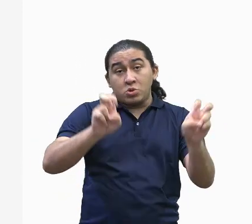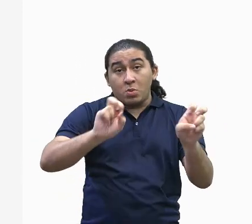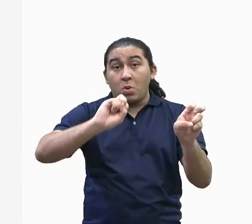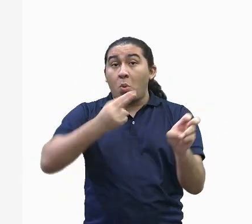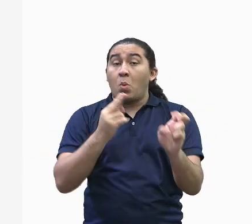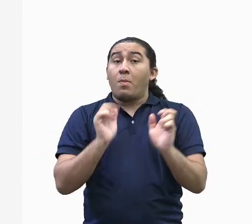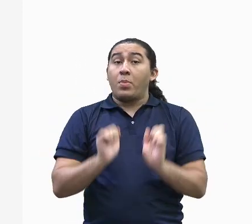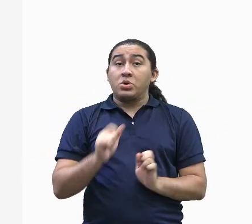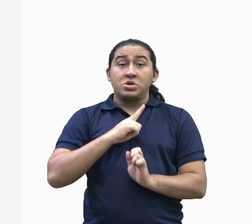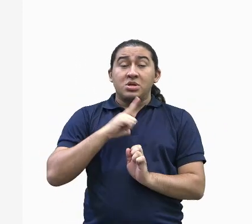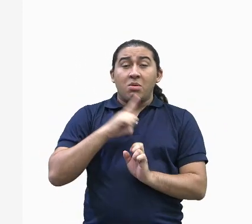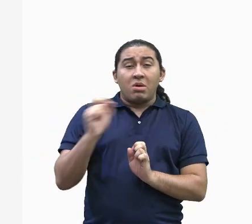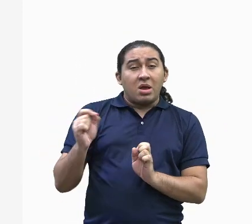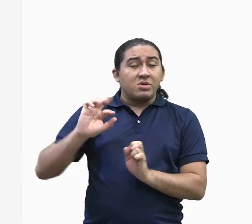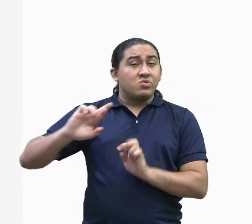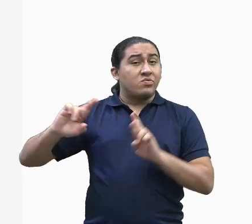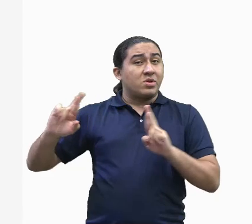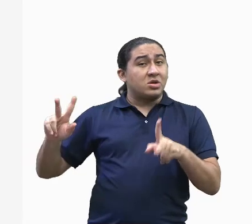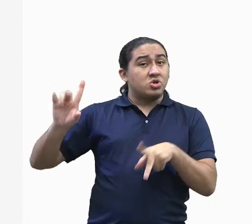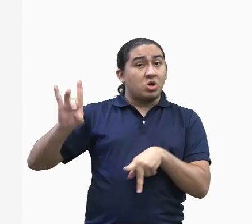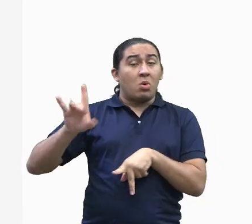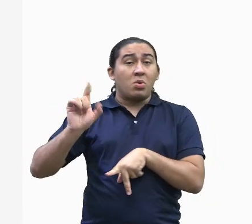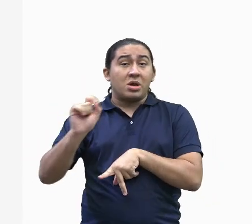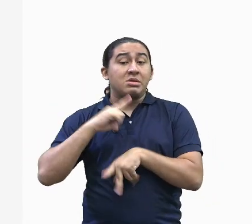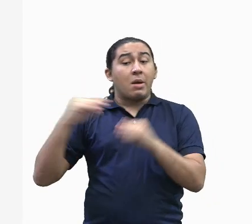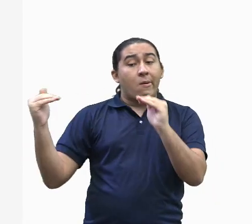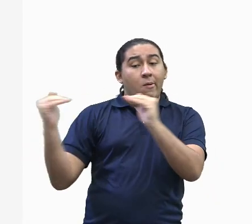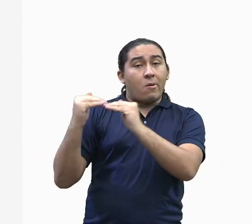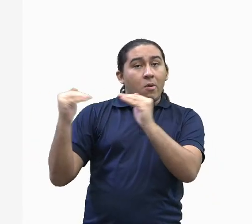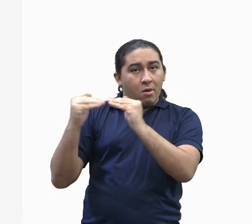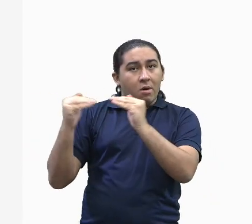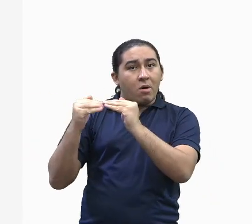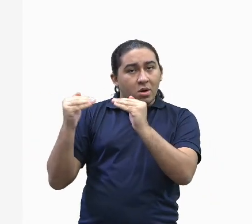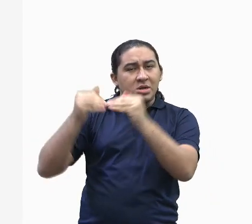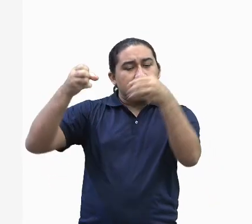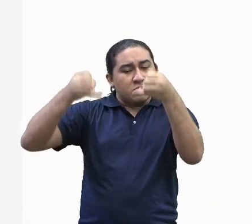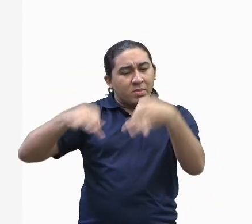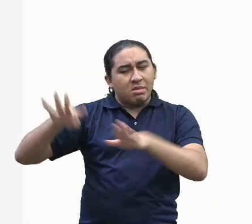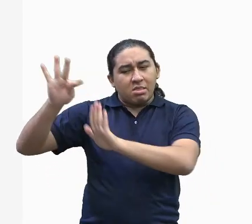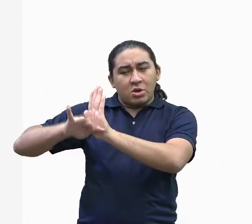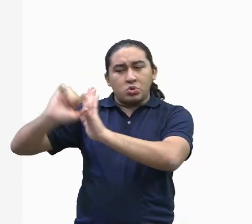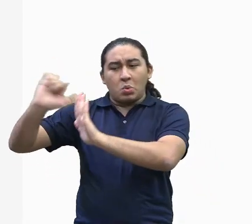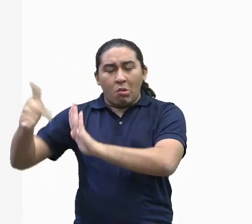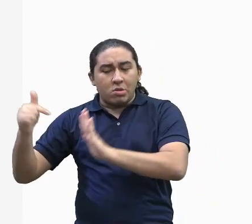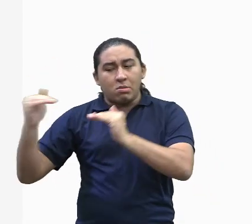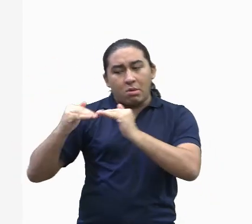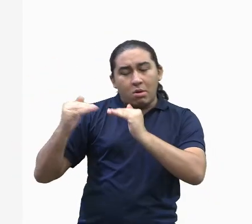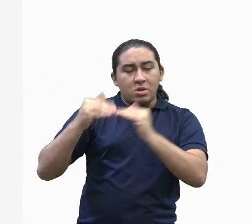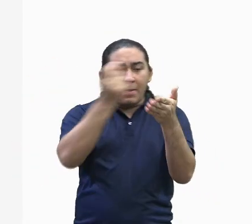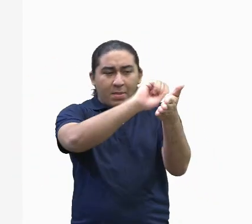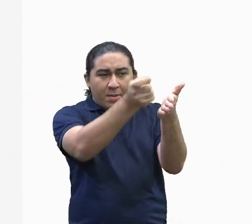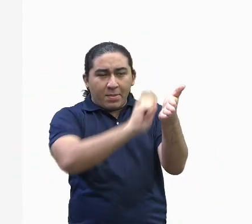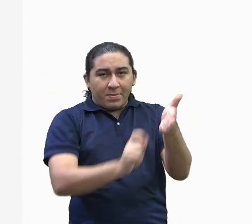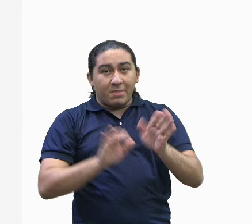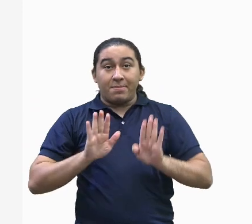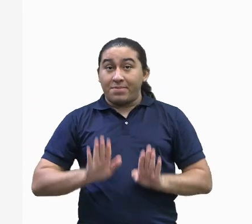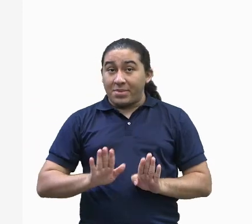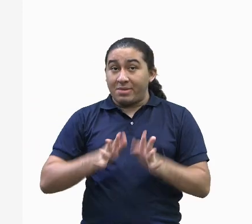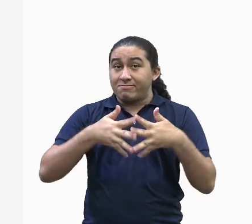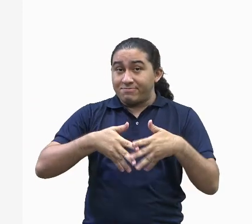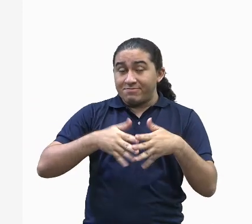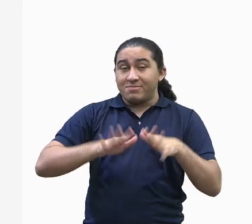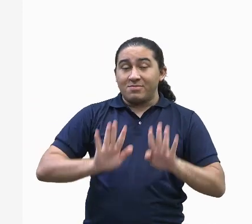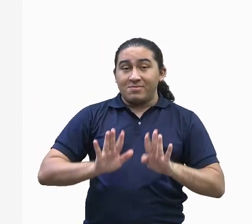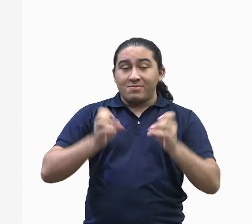ser indireta, quando reafirma o pensamento do autor original. Vamos já entender todo esse contexto,